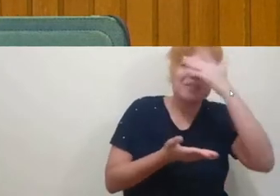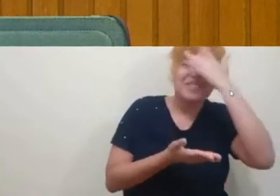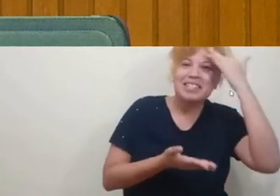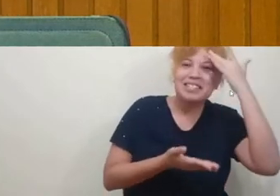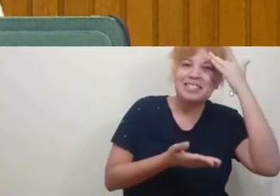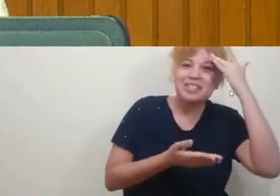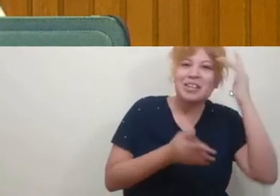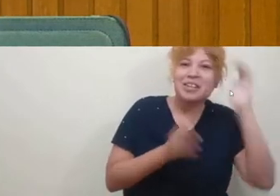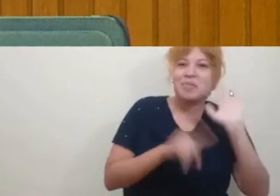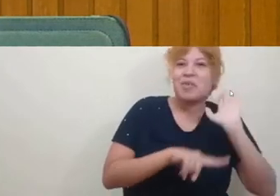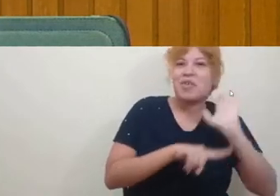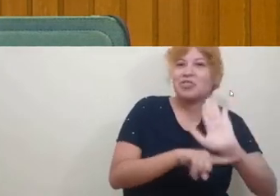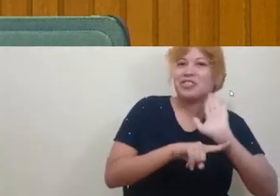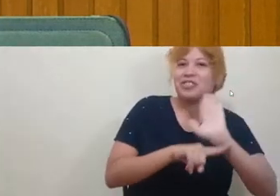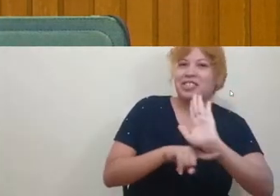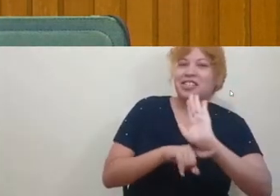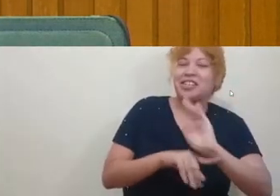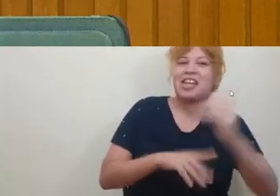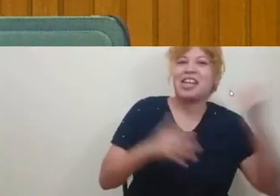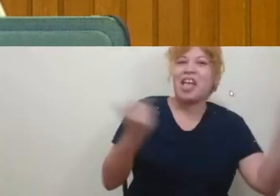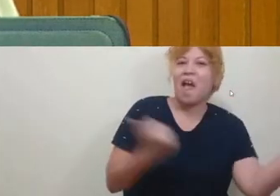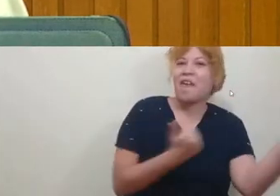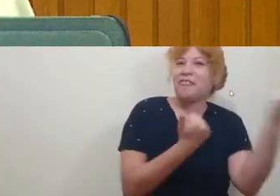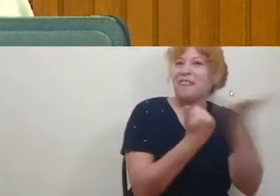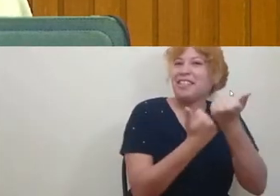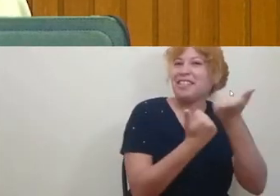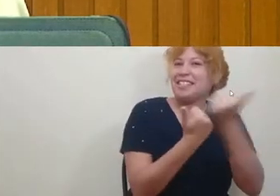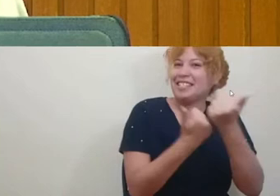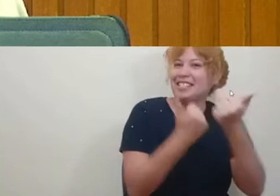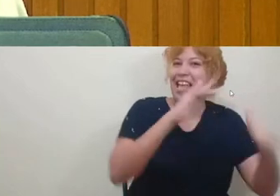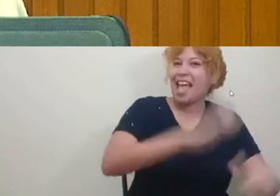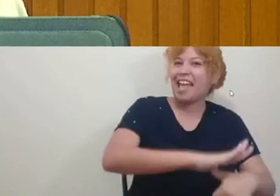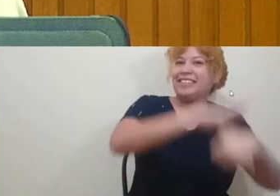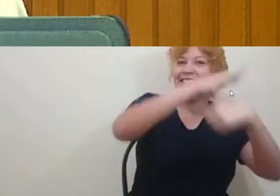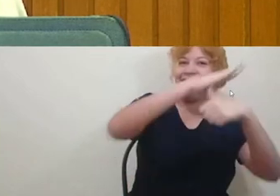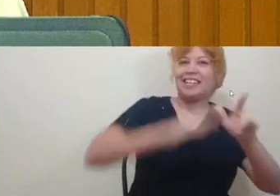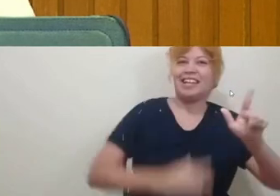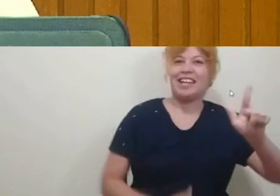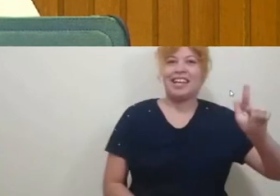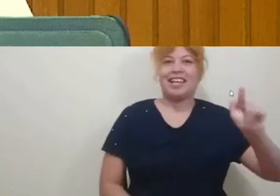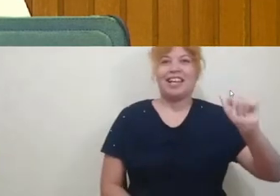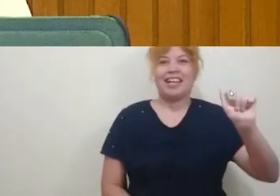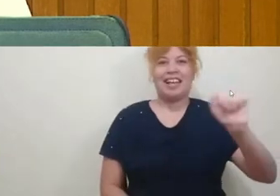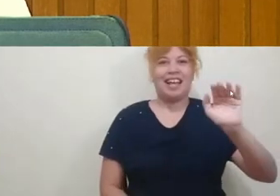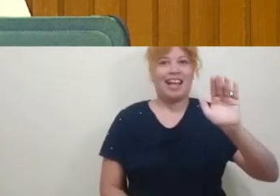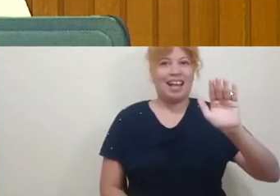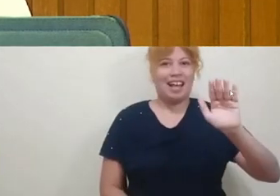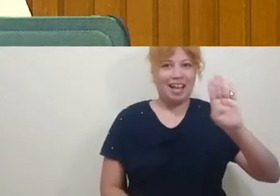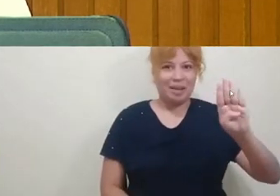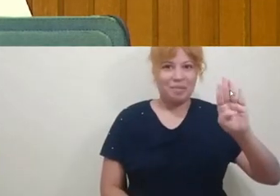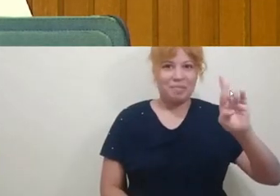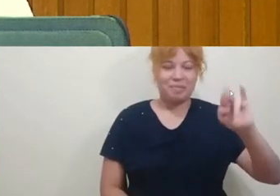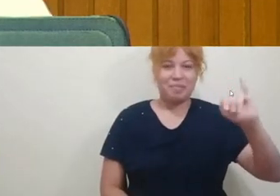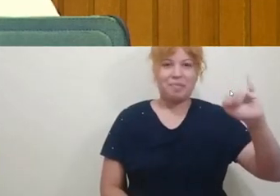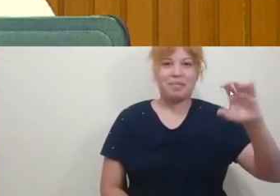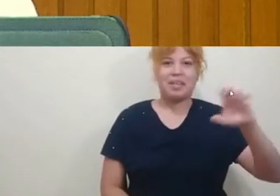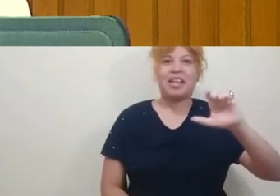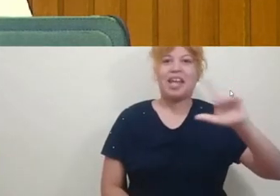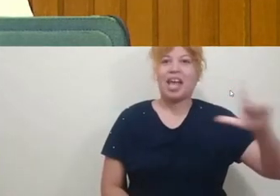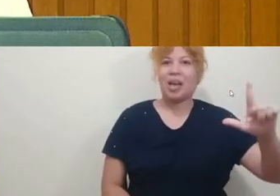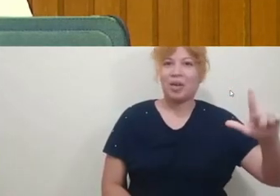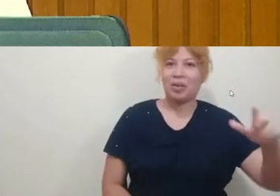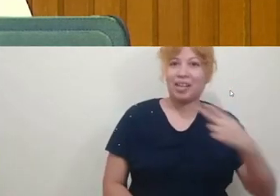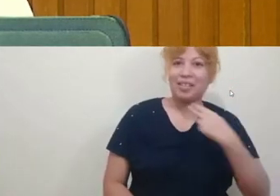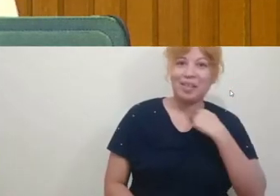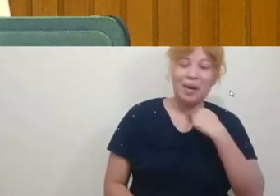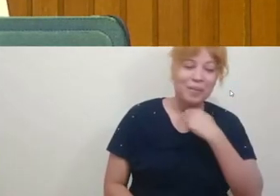500 formandos hoje, a gente tem sente uma tristeza de não estar podendo abraçar. Então, sinta-se um abraço, cada um e cada uma, de forma